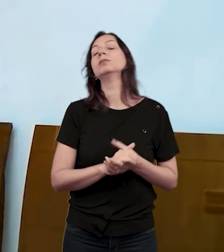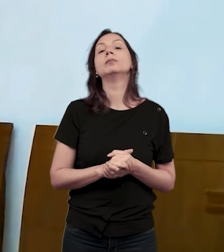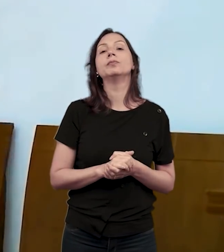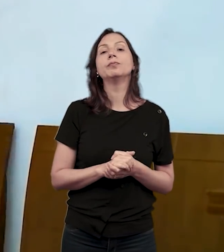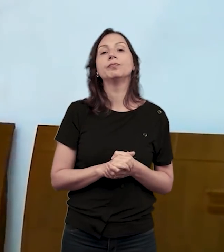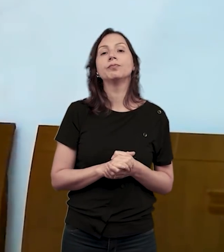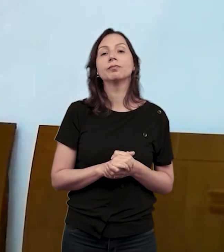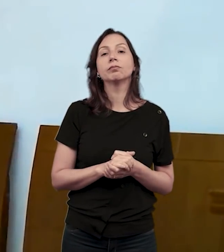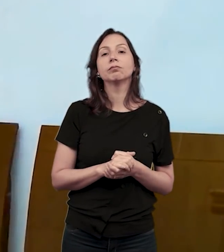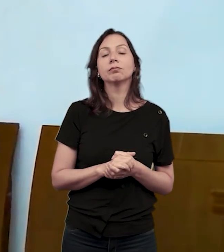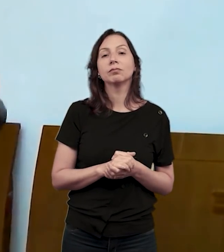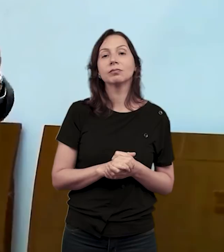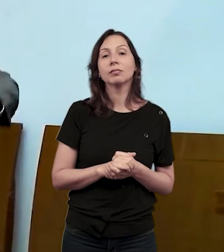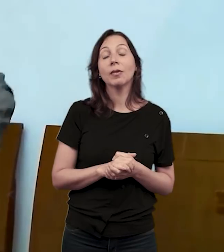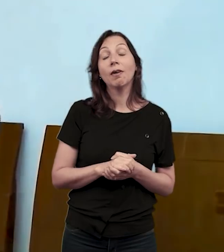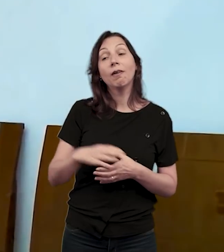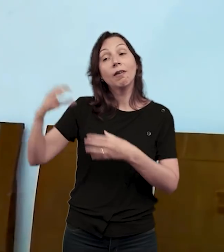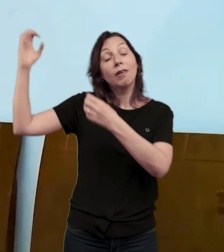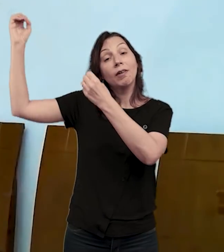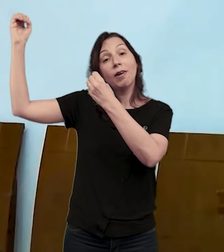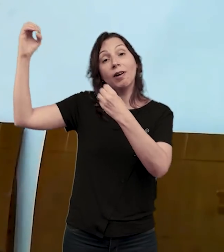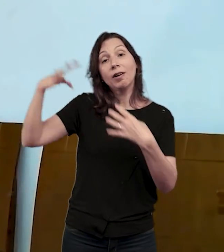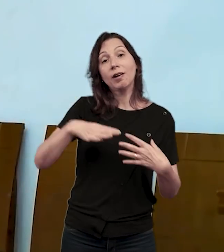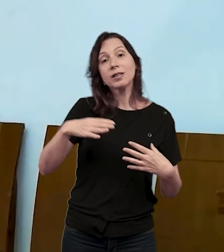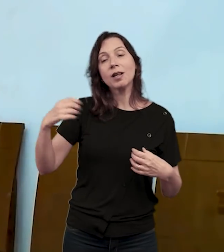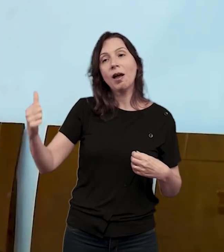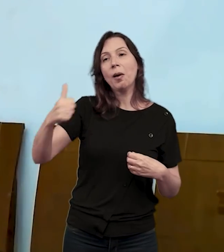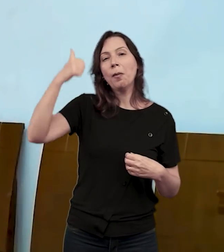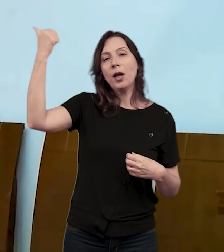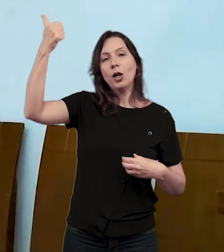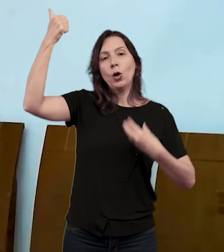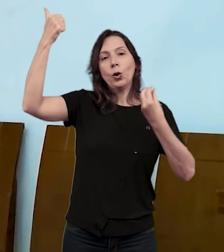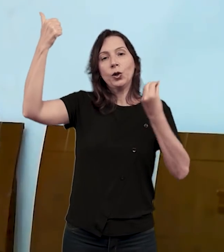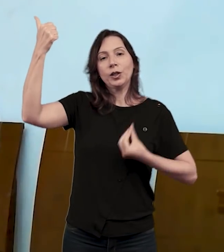E sabe o que é a graça? É aquilo que é melhor que a vida.